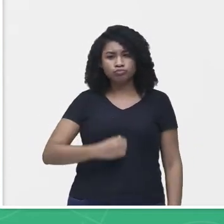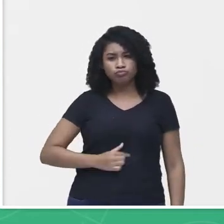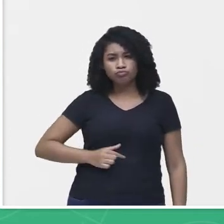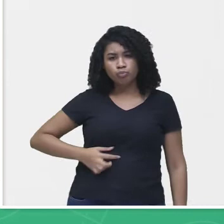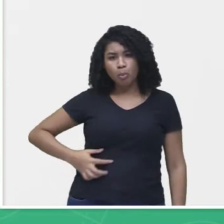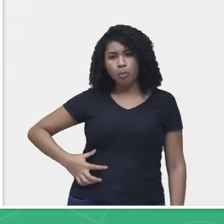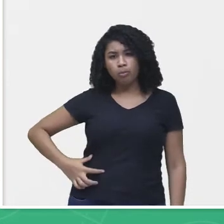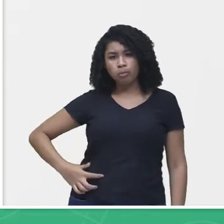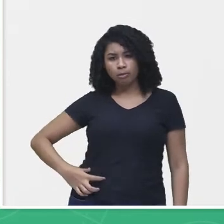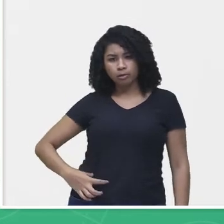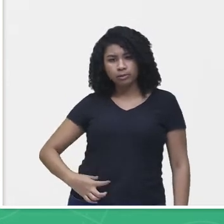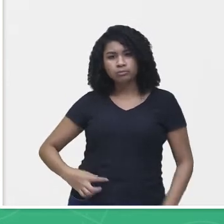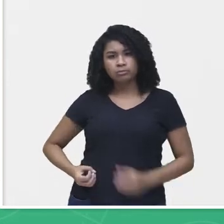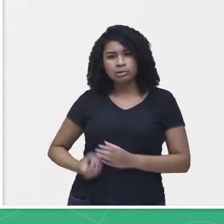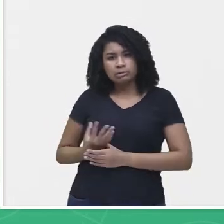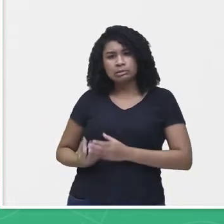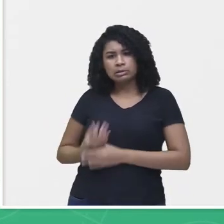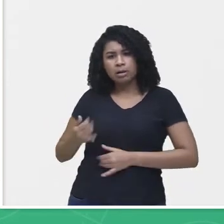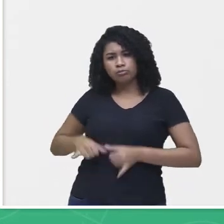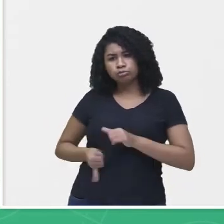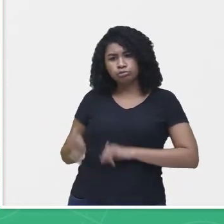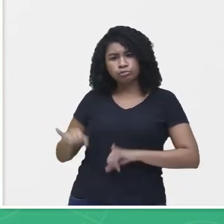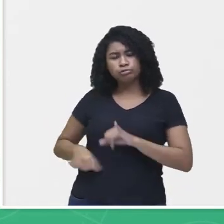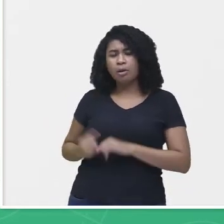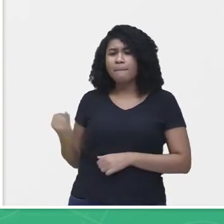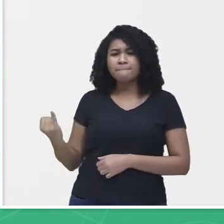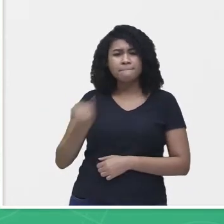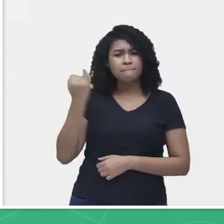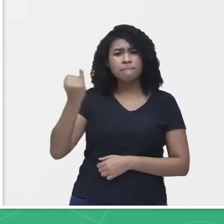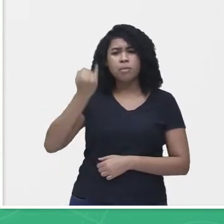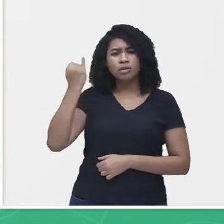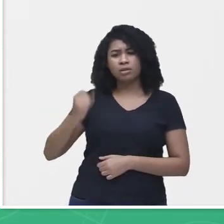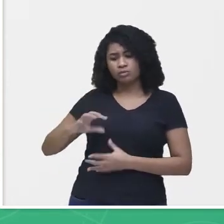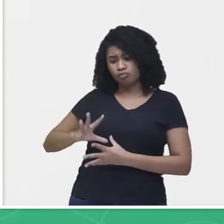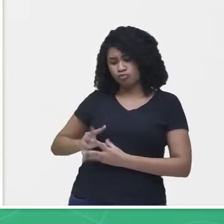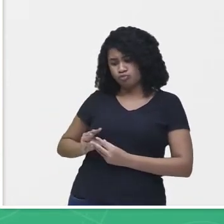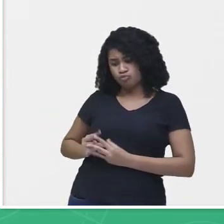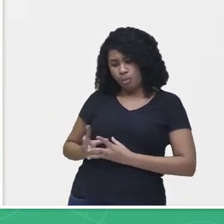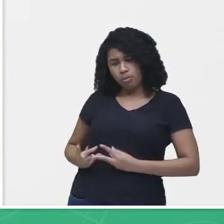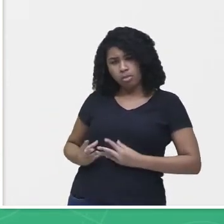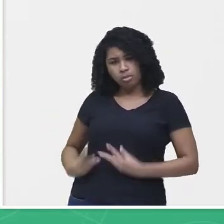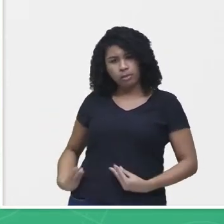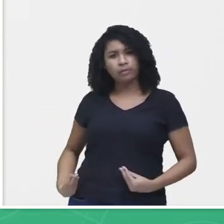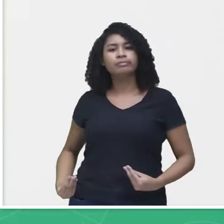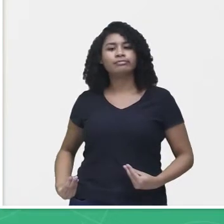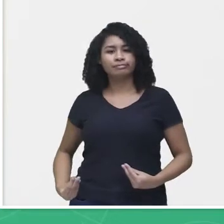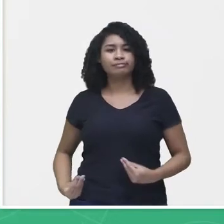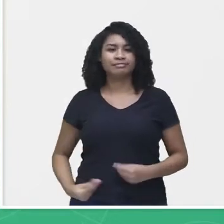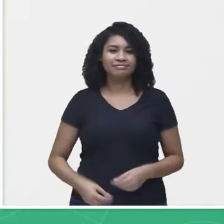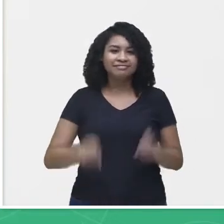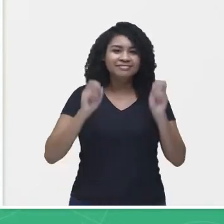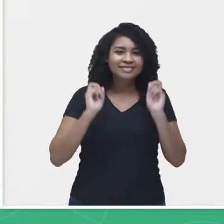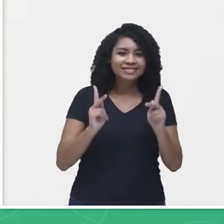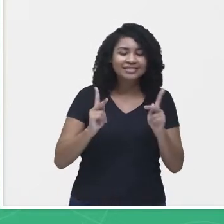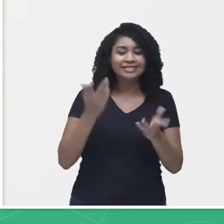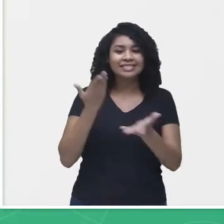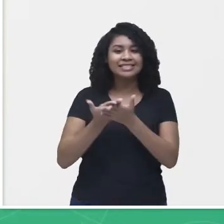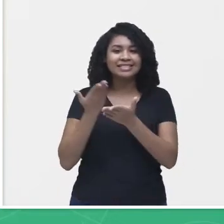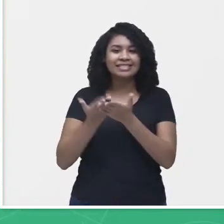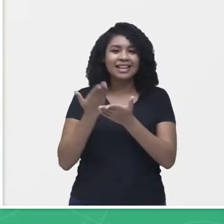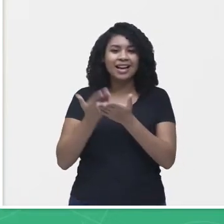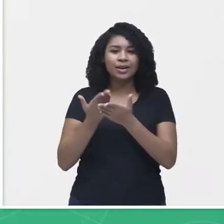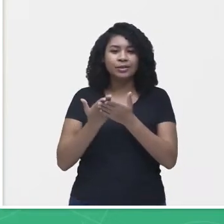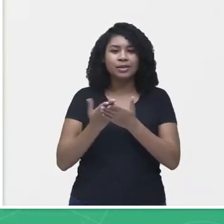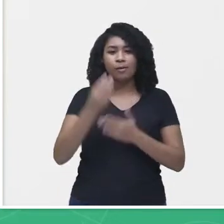produzem secreções que são importantíssimas, fundamentais na nossa digestão. Certo? Essa foi a nossa aula de sistema